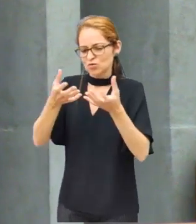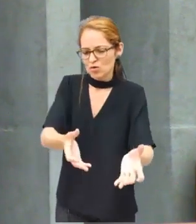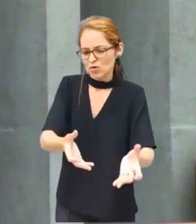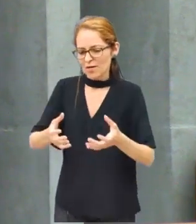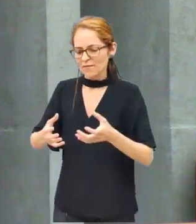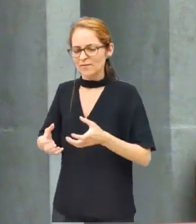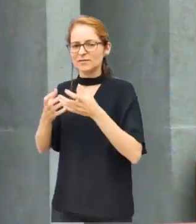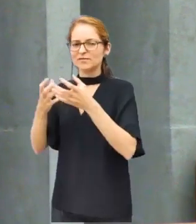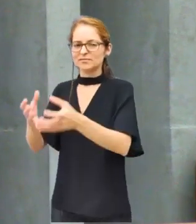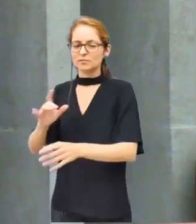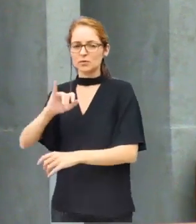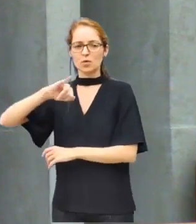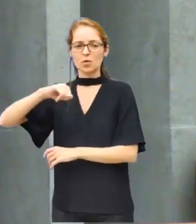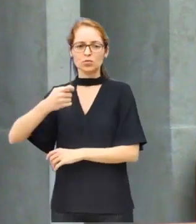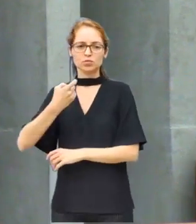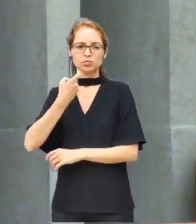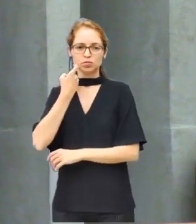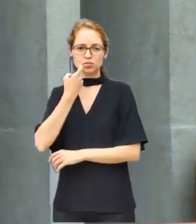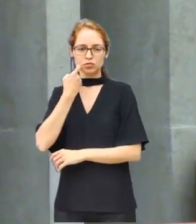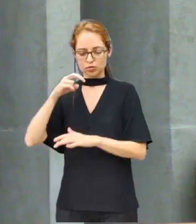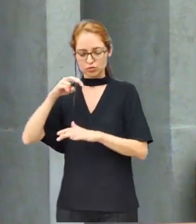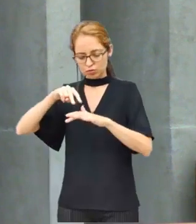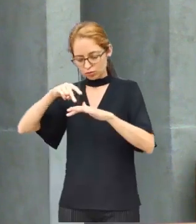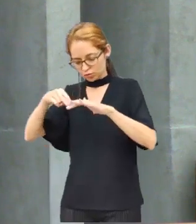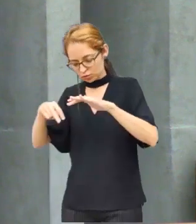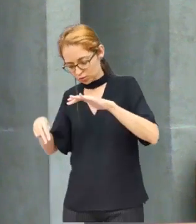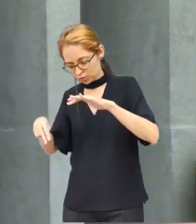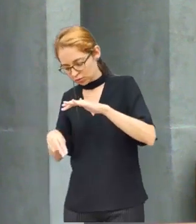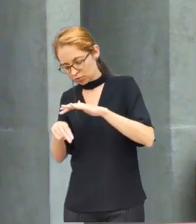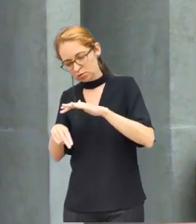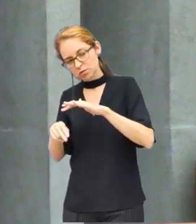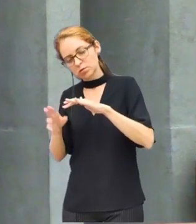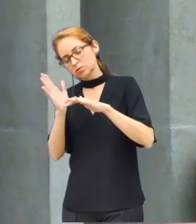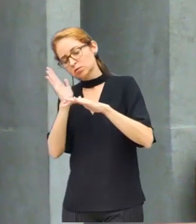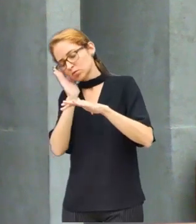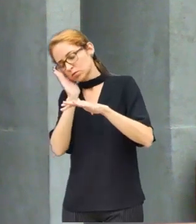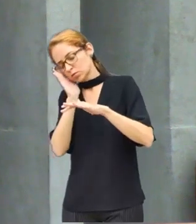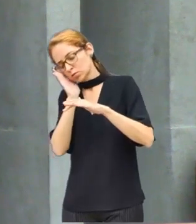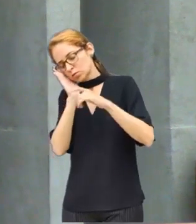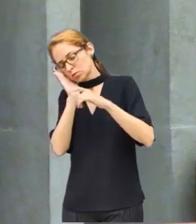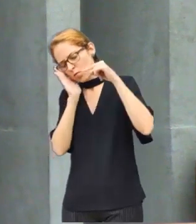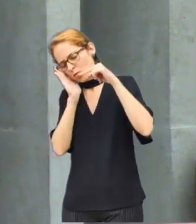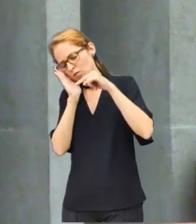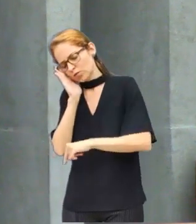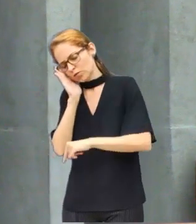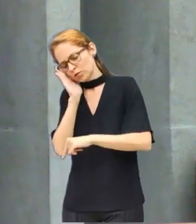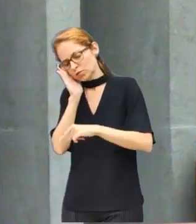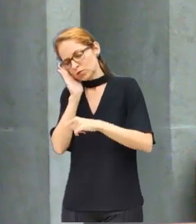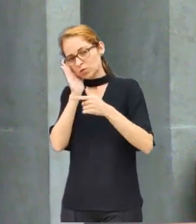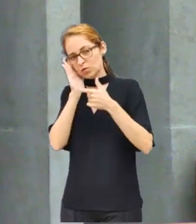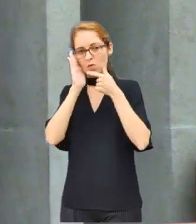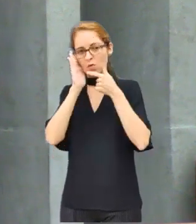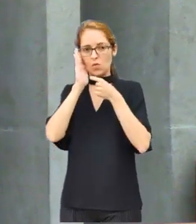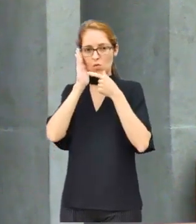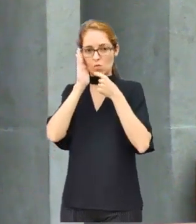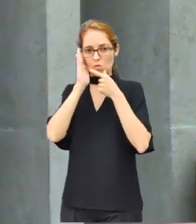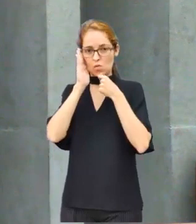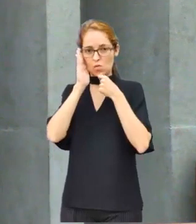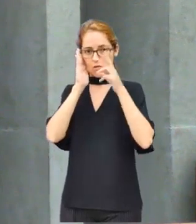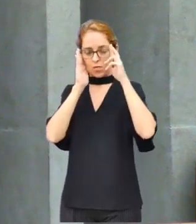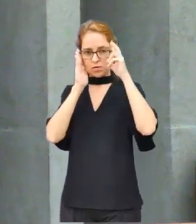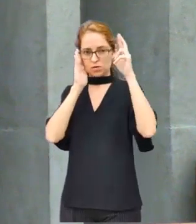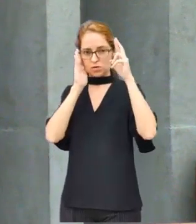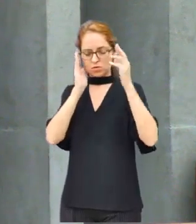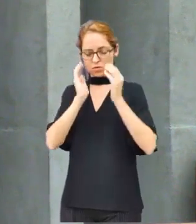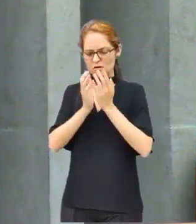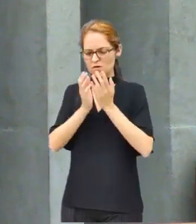porém, havia descido ao porão e se deitado e dormia profundamente. Chegou-se a ele o mestre do navio e lhe disse: